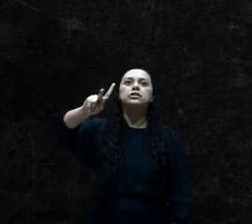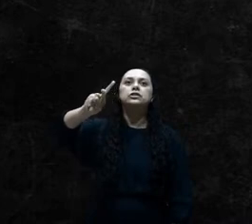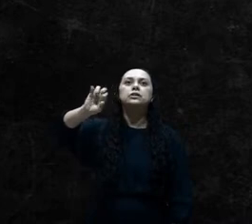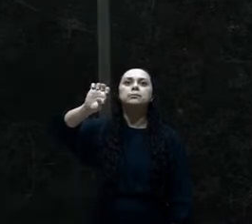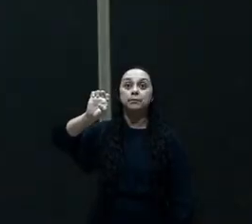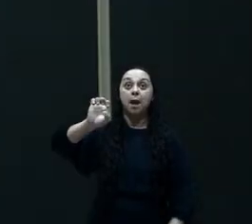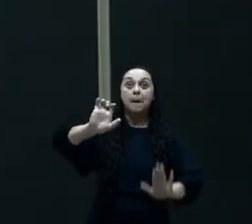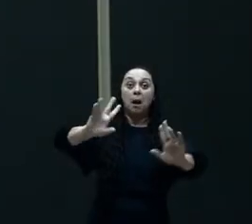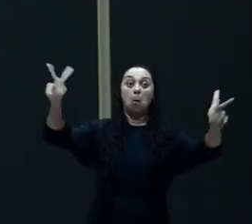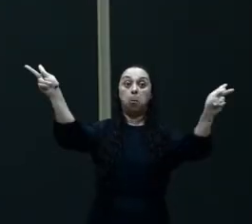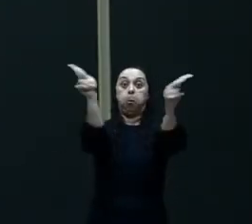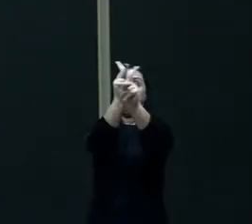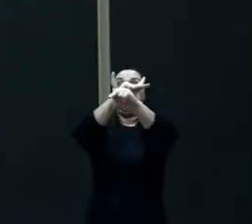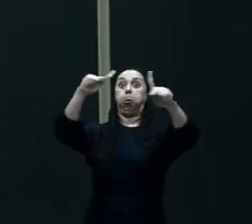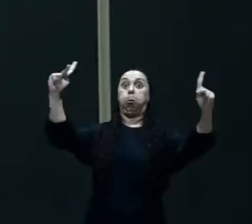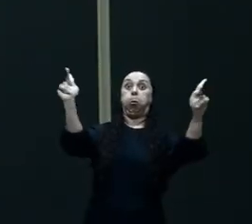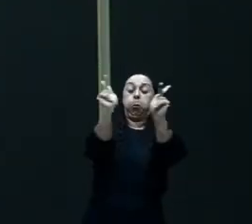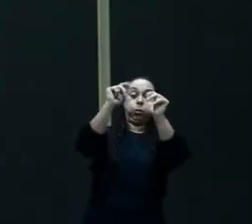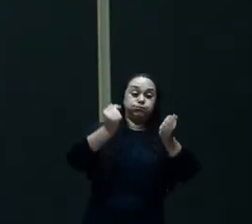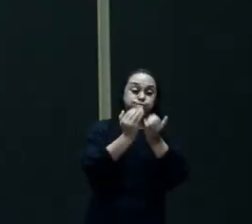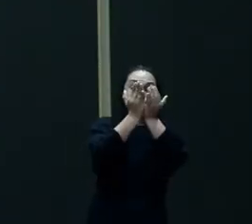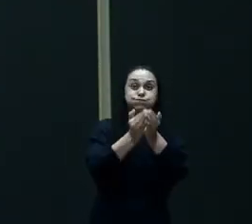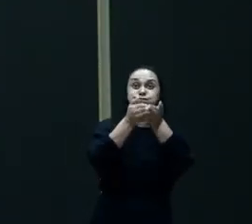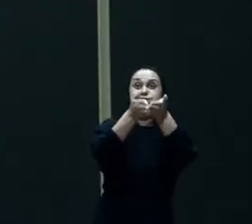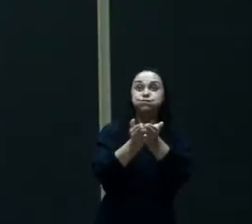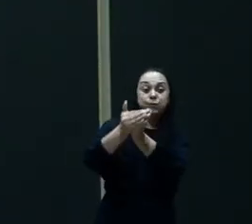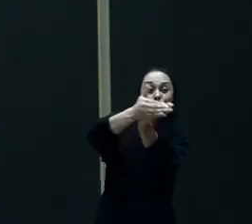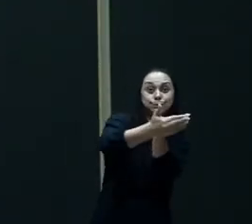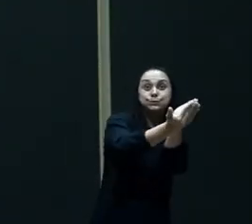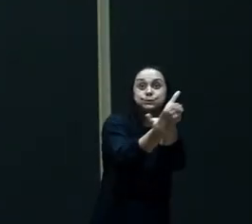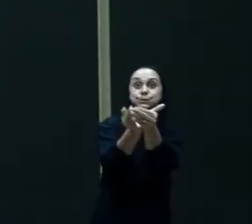o caminho da Promessa tem vento